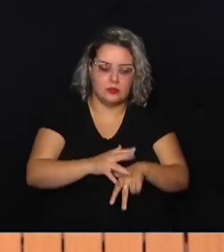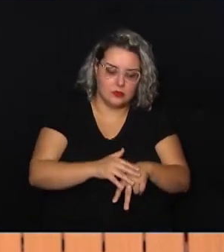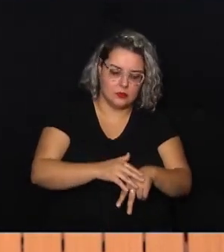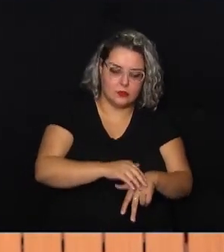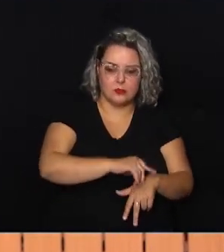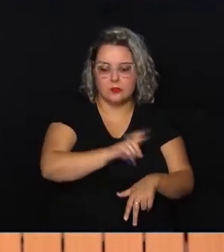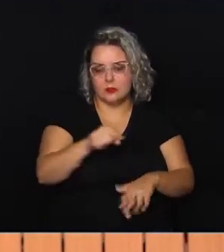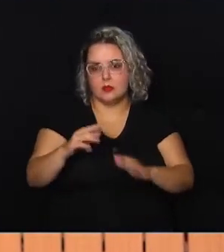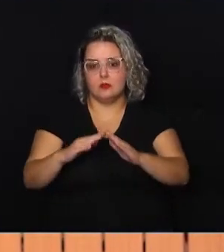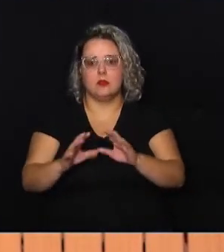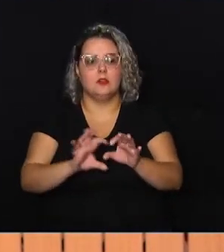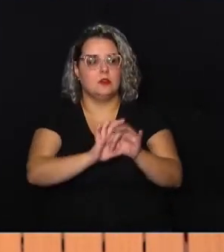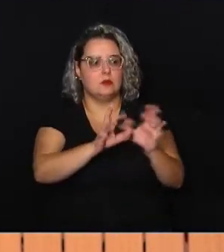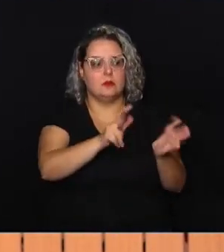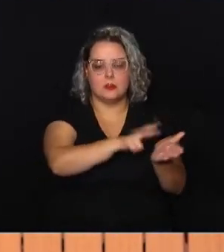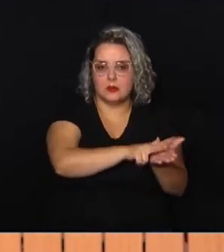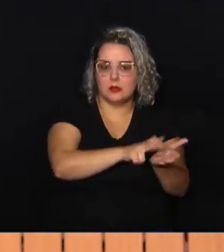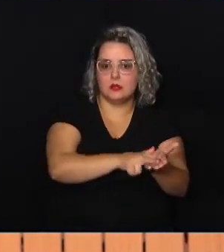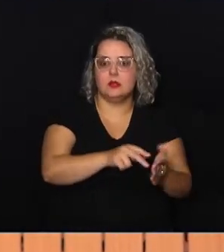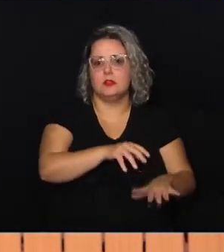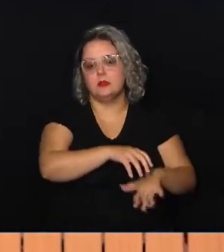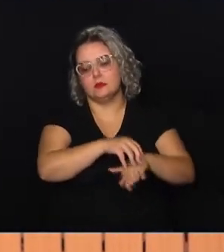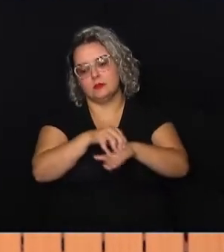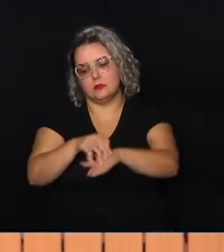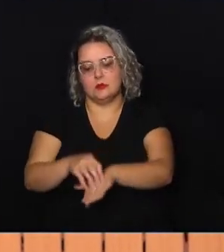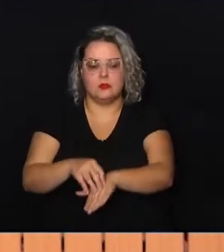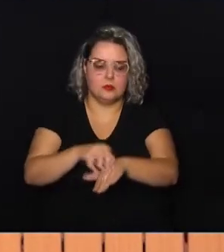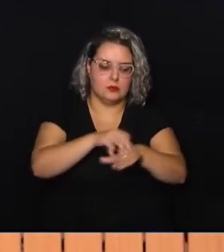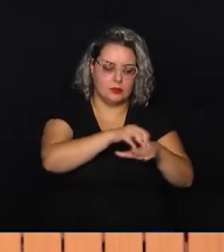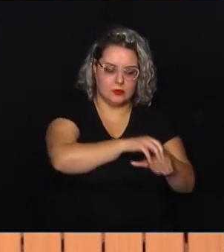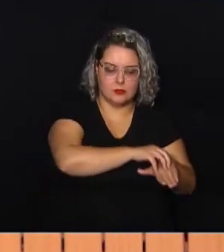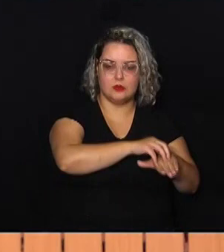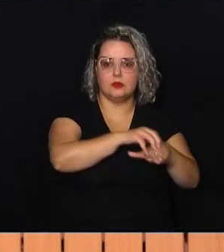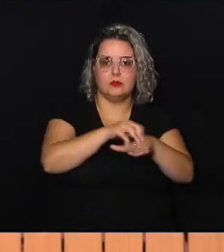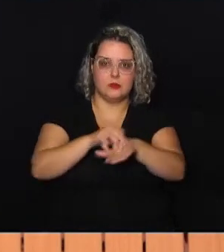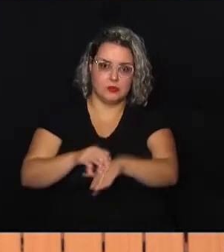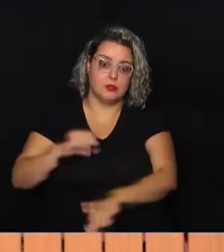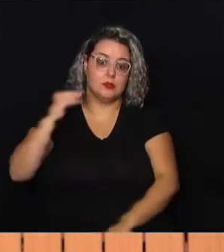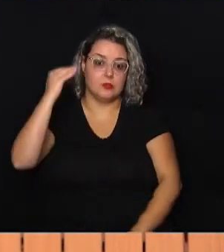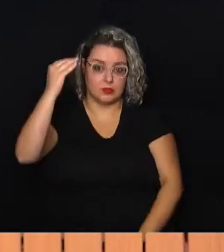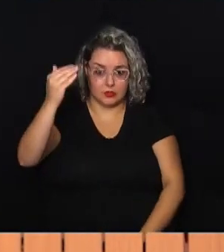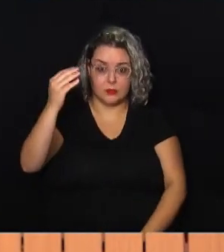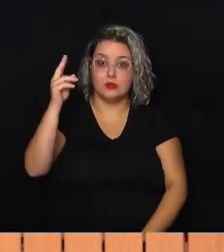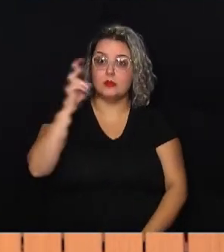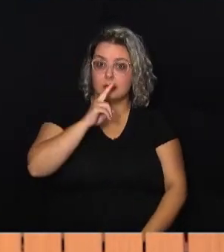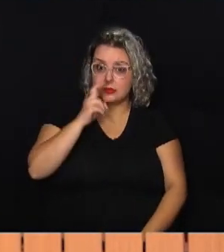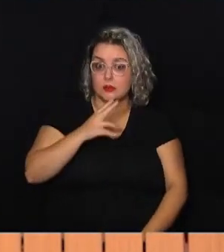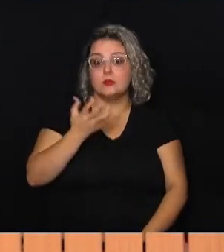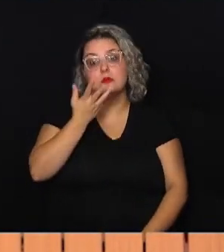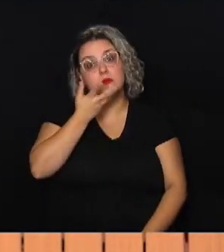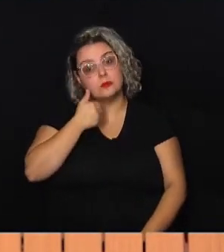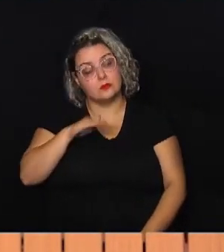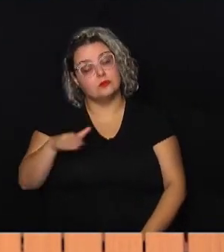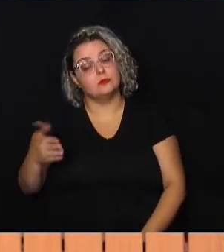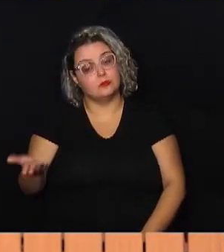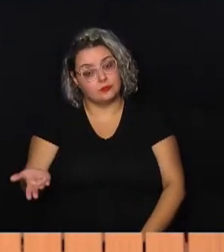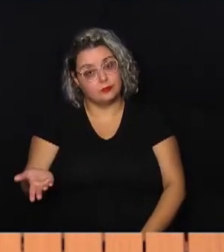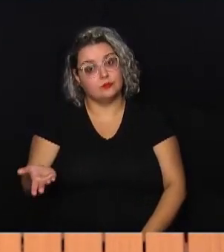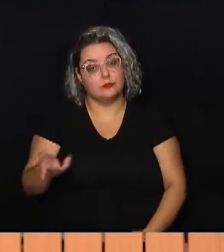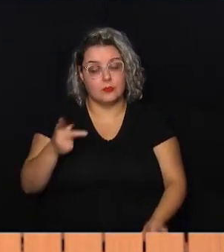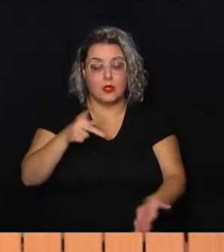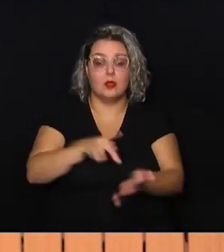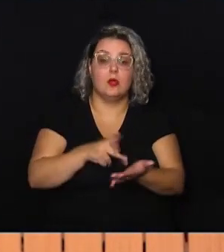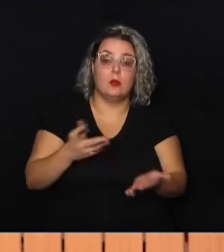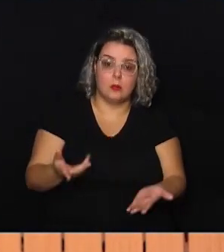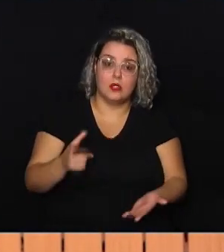leito, fazer o transporte intra-hospitalar e principalmente de adultos em fase de urgência e crianças. Então, realmente está